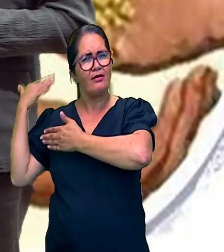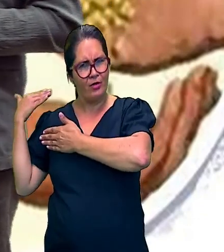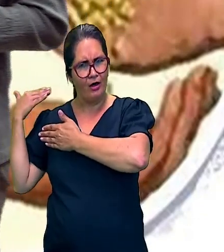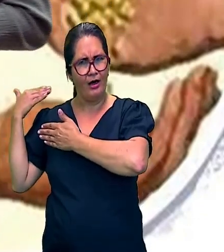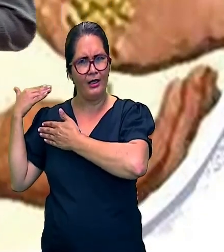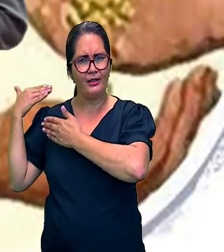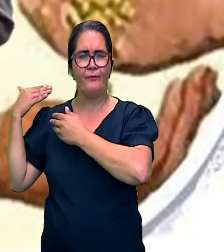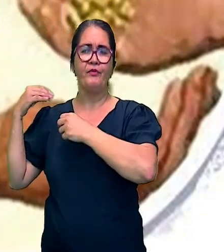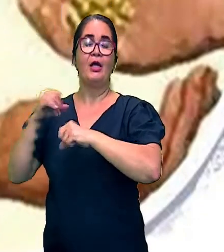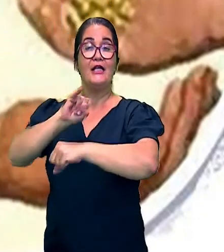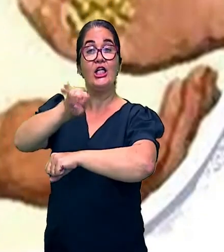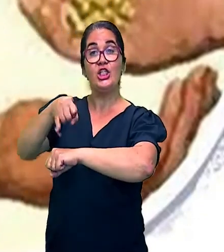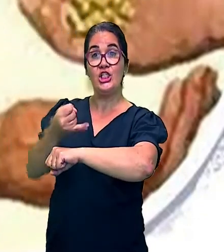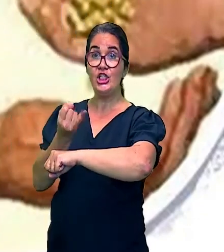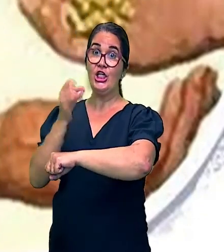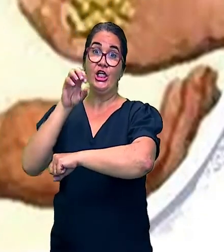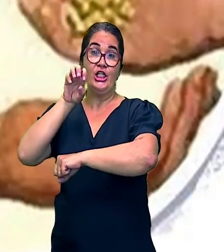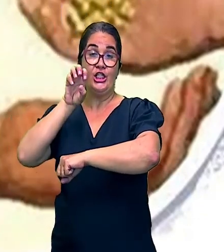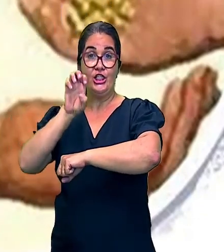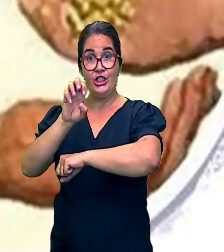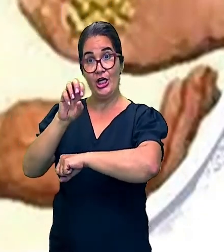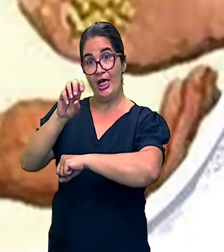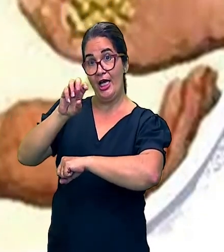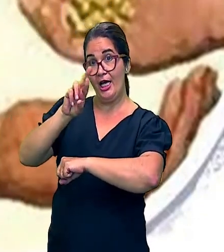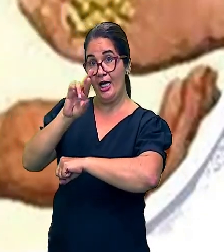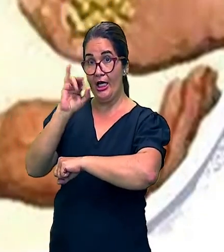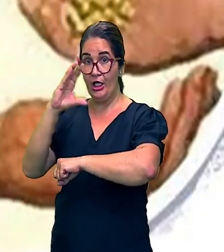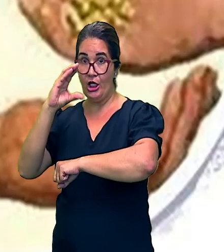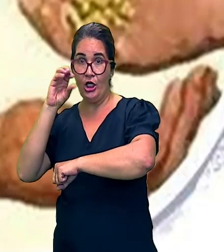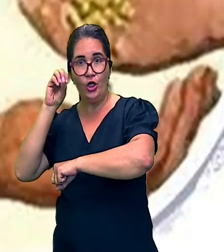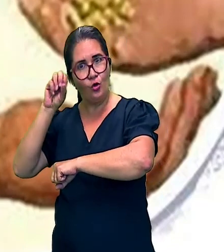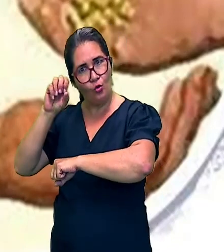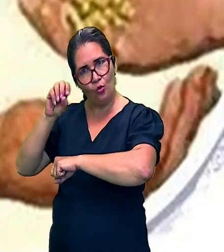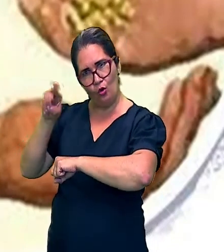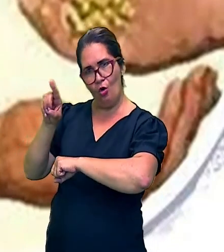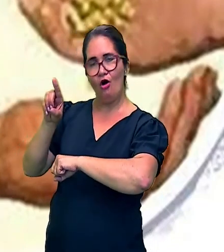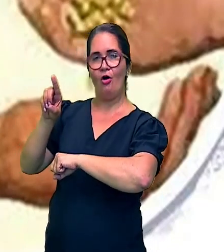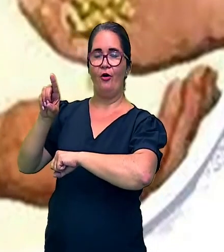de Jericó, que fica na Palestina, e